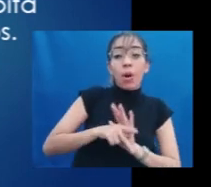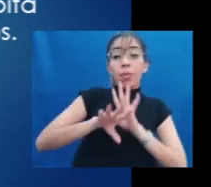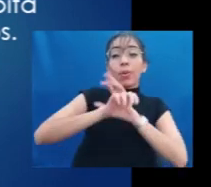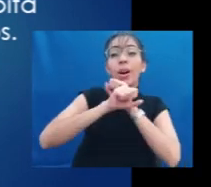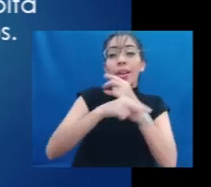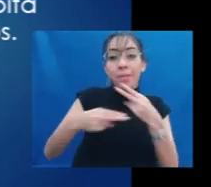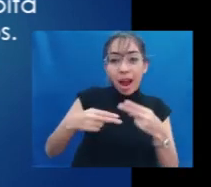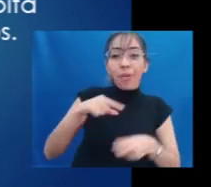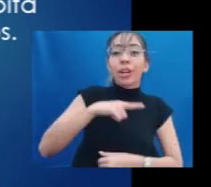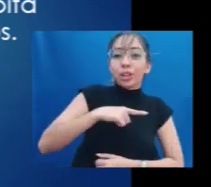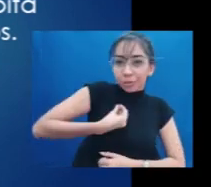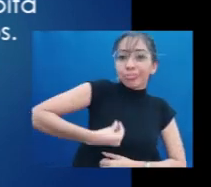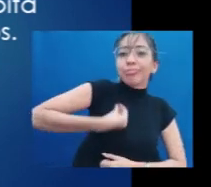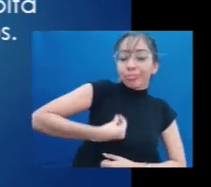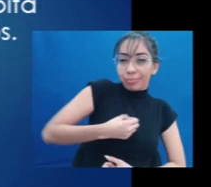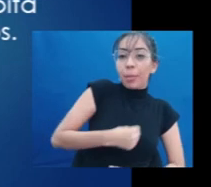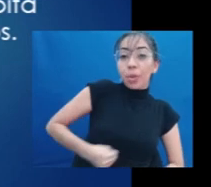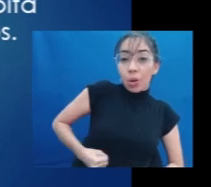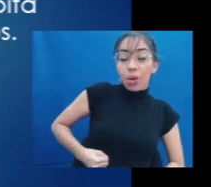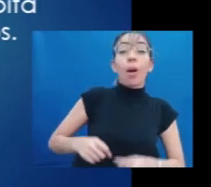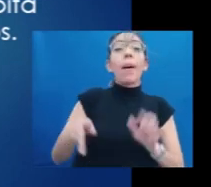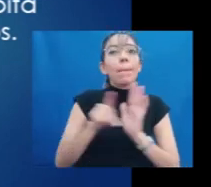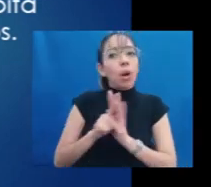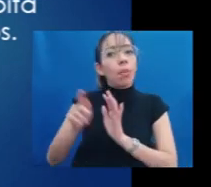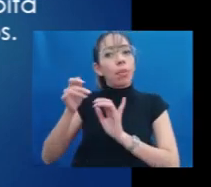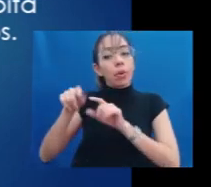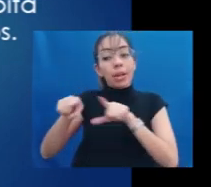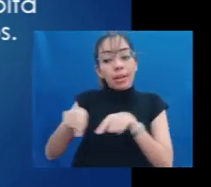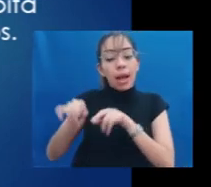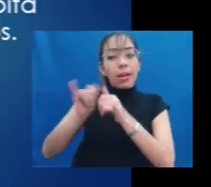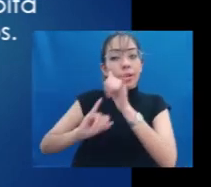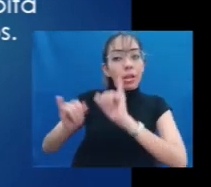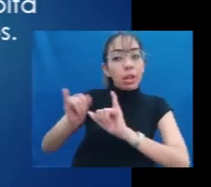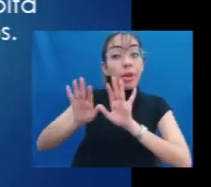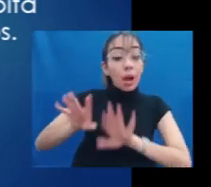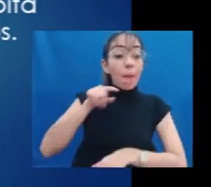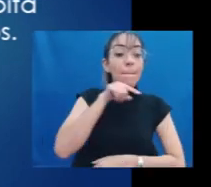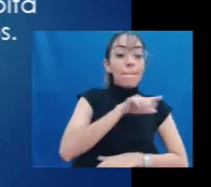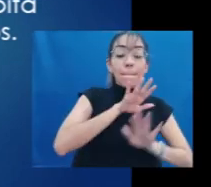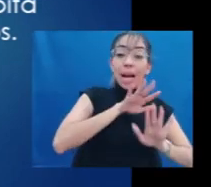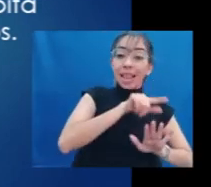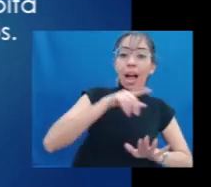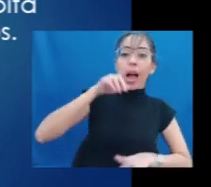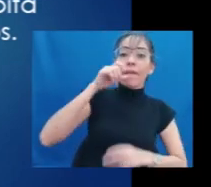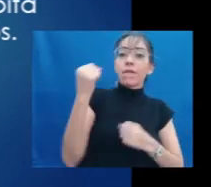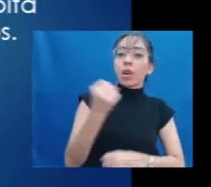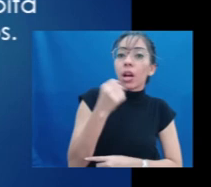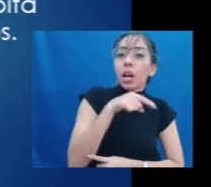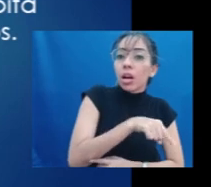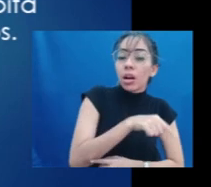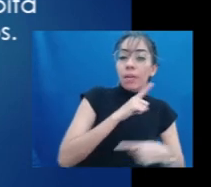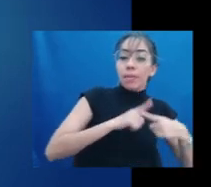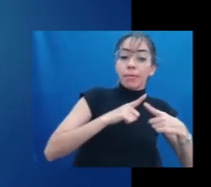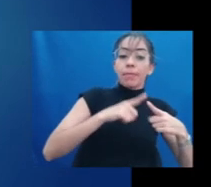Magalhães, ele explicou que a inalação provavelmente foi do gás sulfídrico. Esse ácido, em quantidades pequenas, não é letal, mas como o ambiente